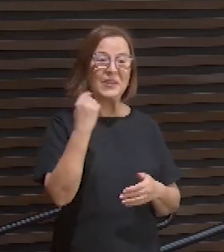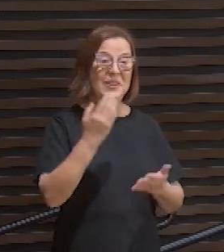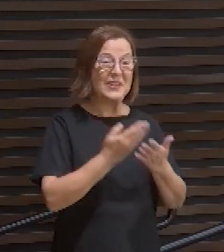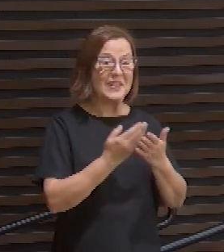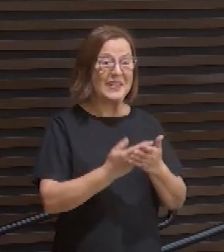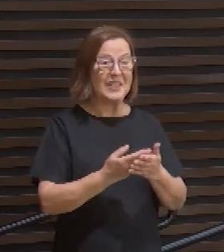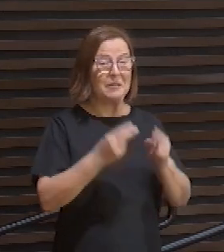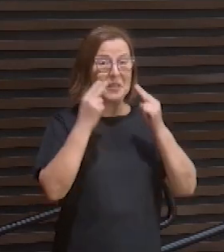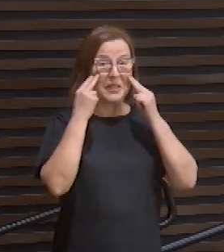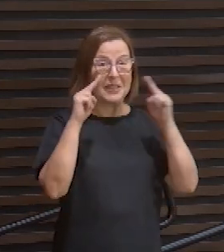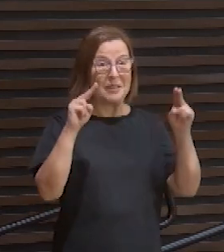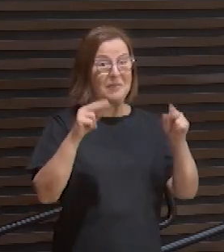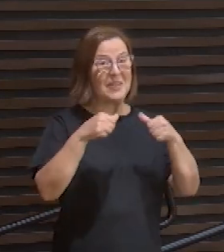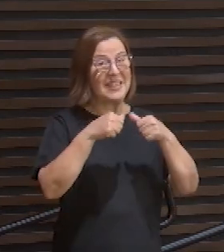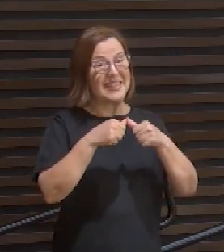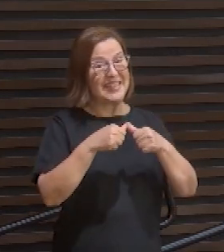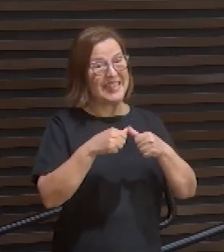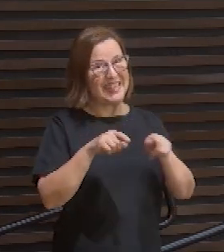aqui.